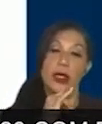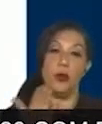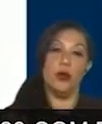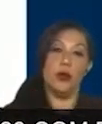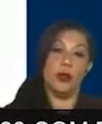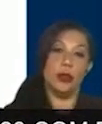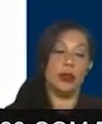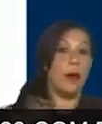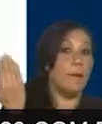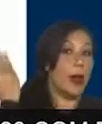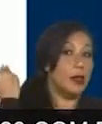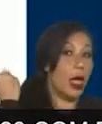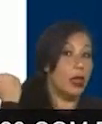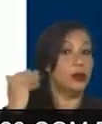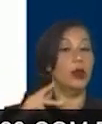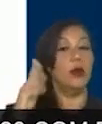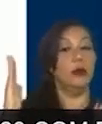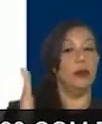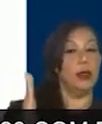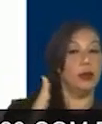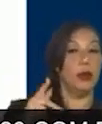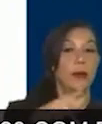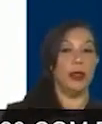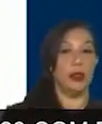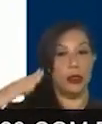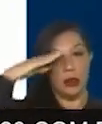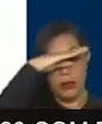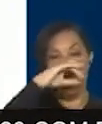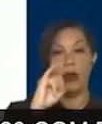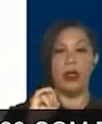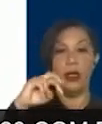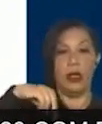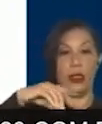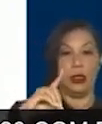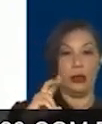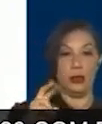presidente Jair Bolsonaro concedeu indulto individual ao deputado federal.